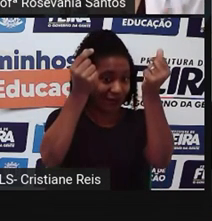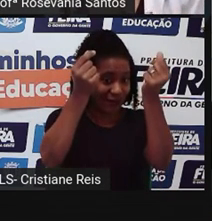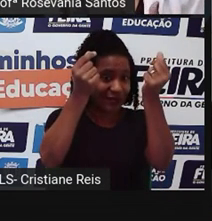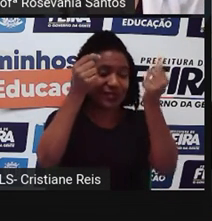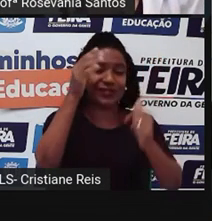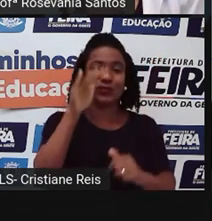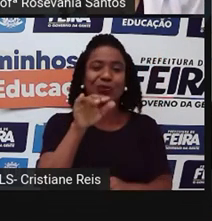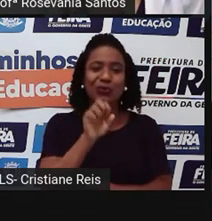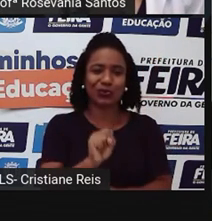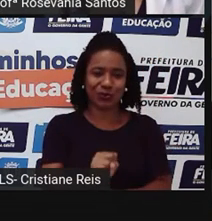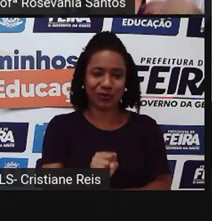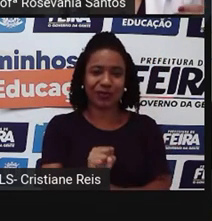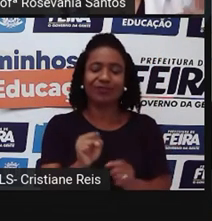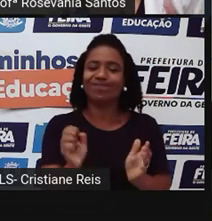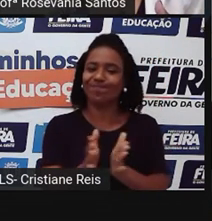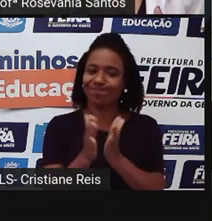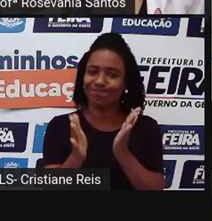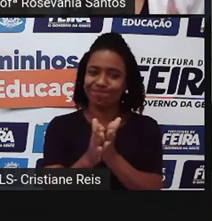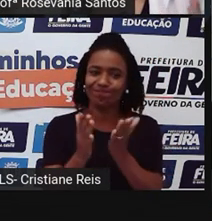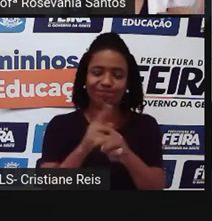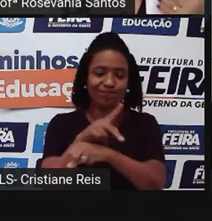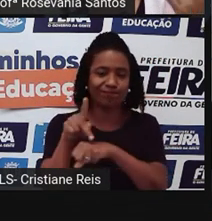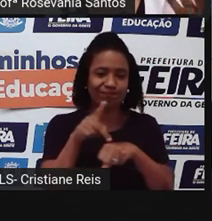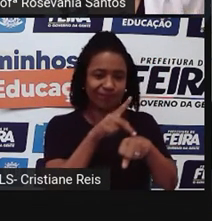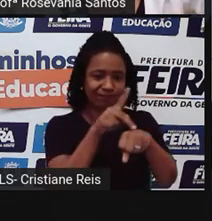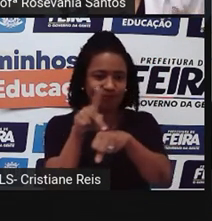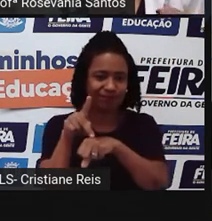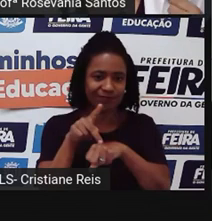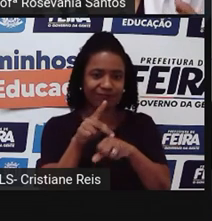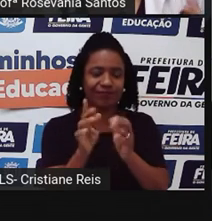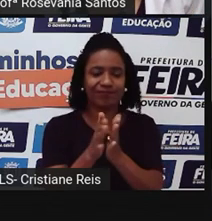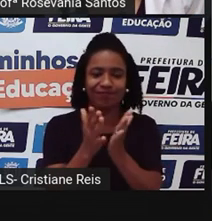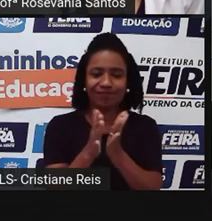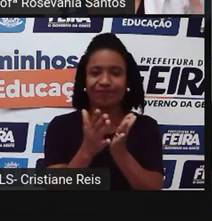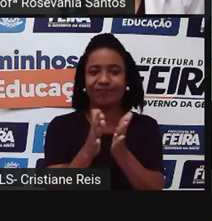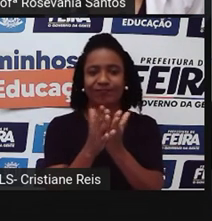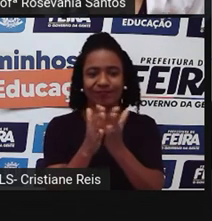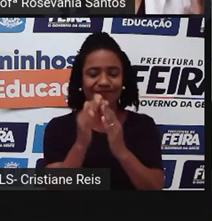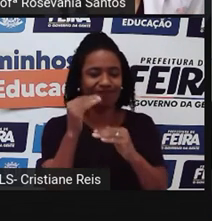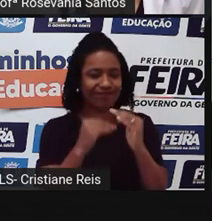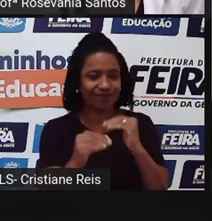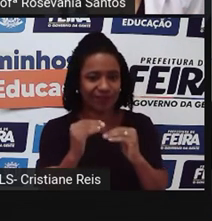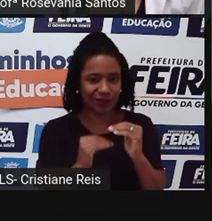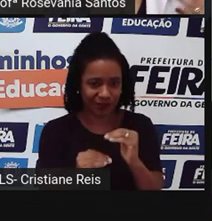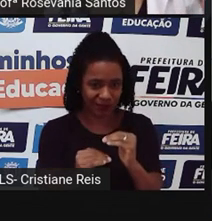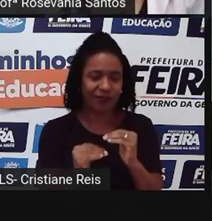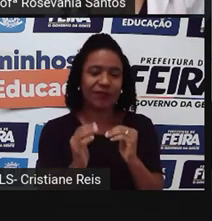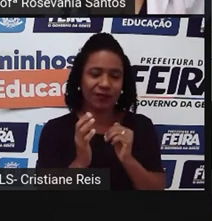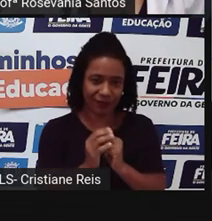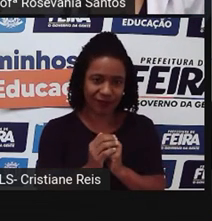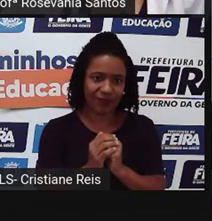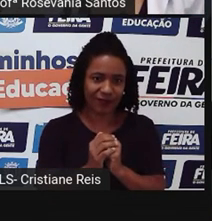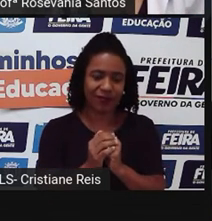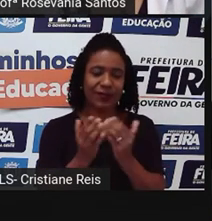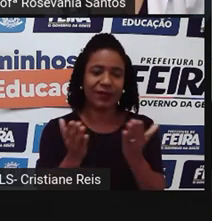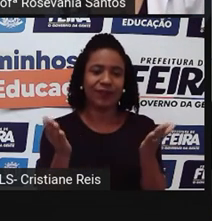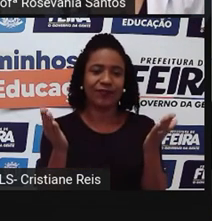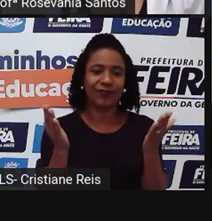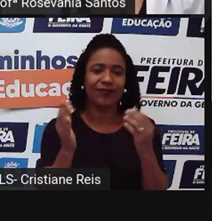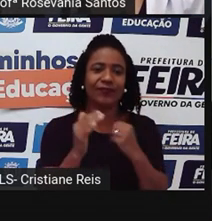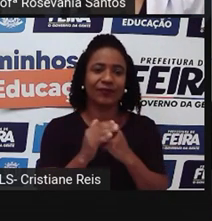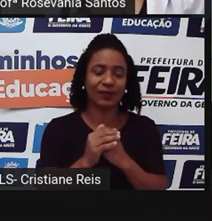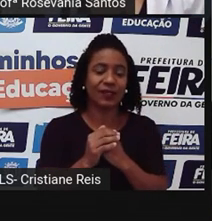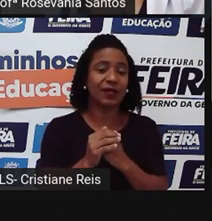nos países do Sul você já vai ter, né, as nações mais, bora dizer assim, subdesenvolvidas, mais pobres, embora não se use muito